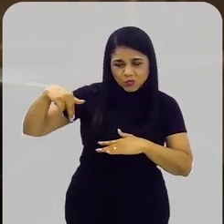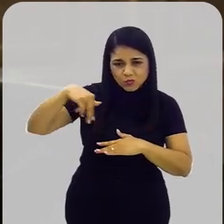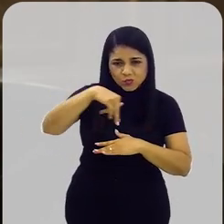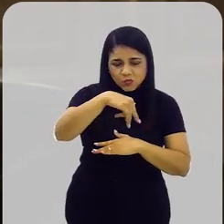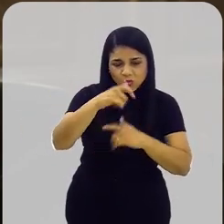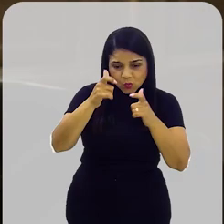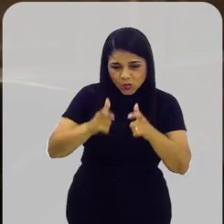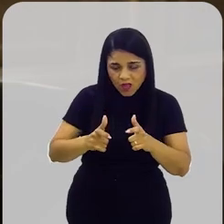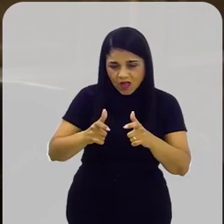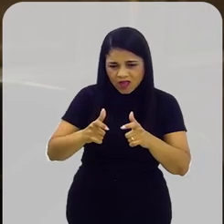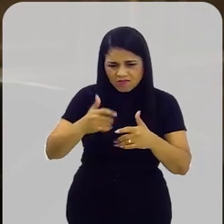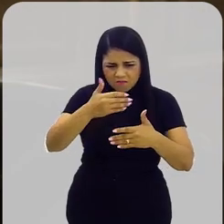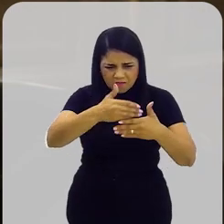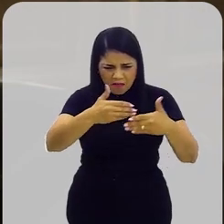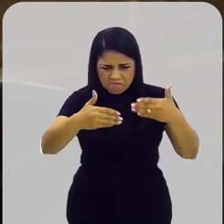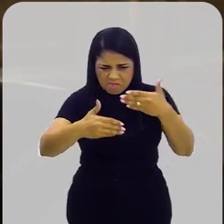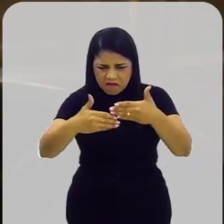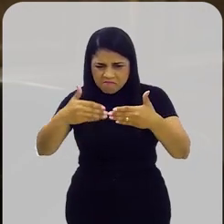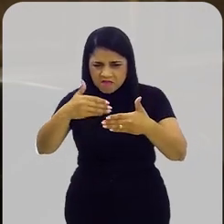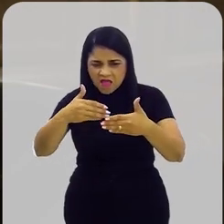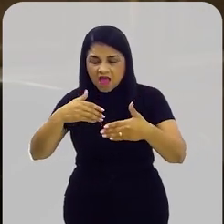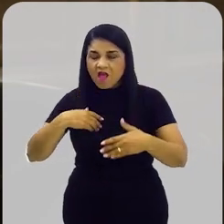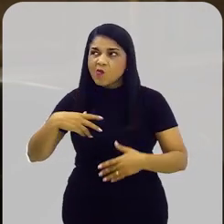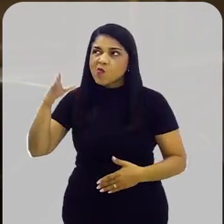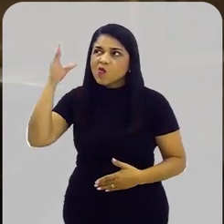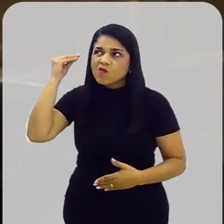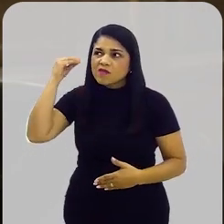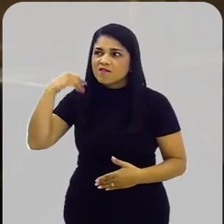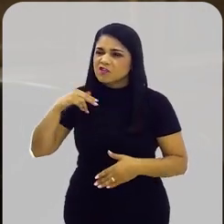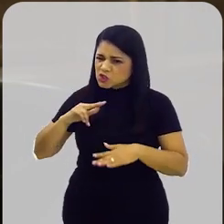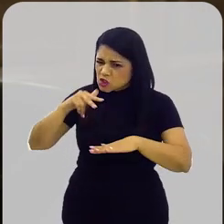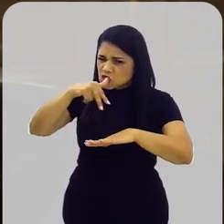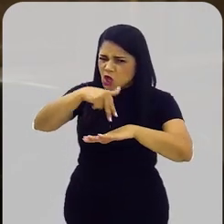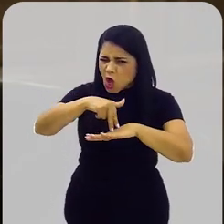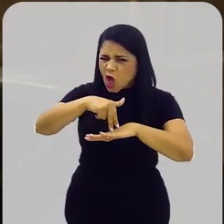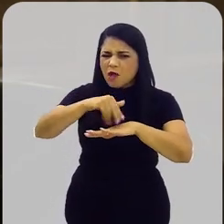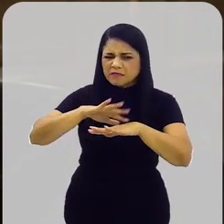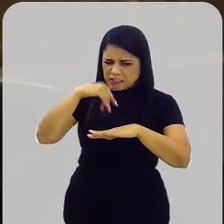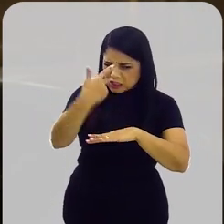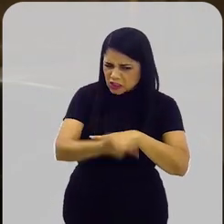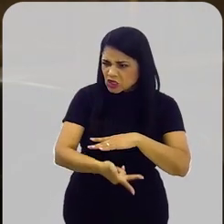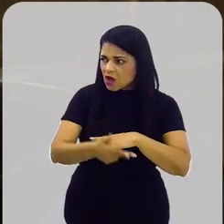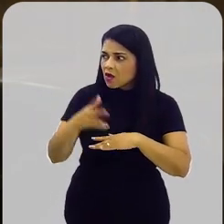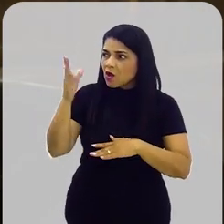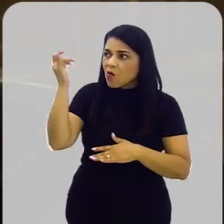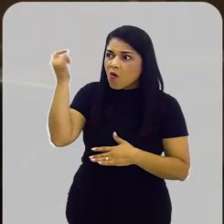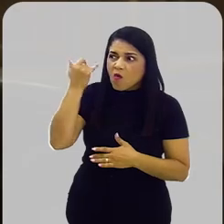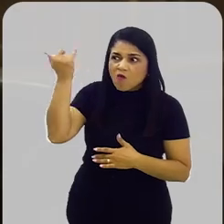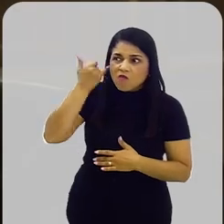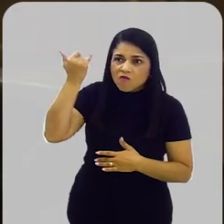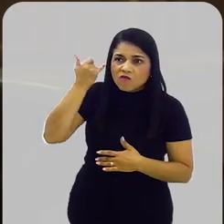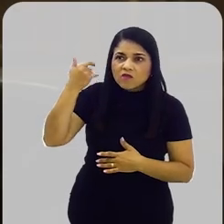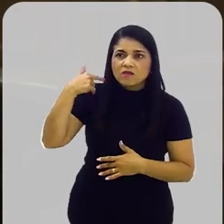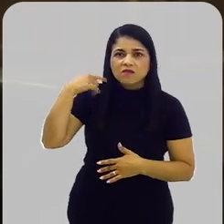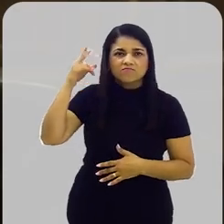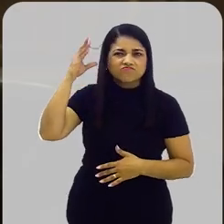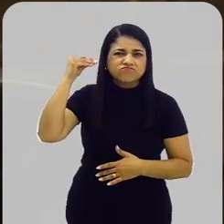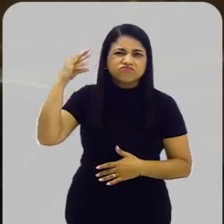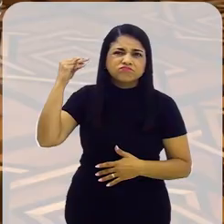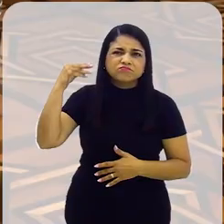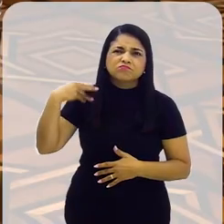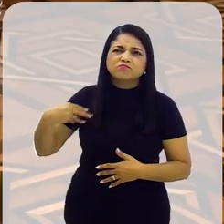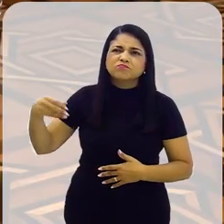aí via uma barricada, um negócio, eu falava assim, sobe ali e se joga. Meu Deus. Eu ficava escutando essas vozes. As